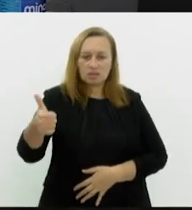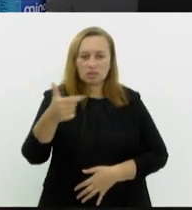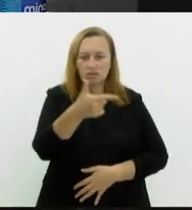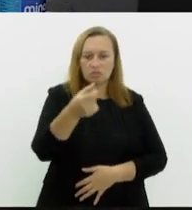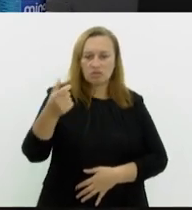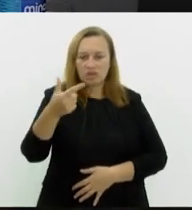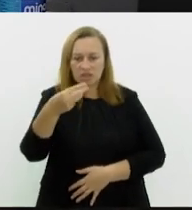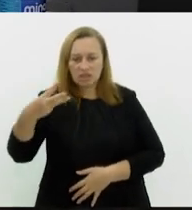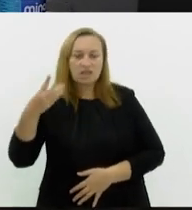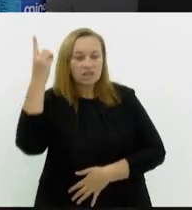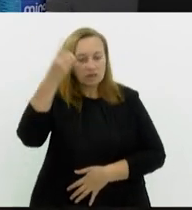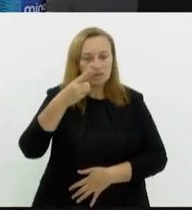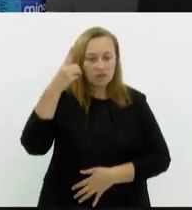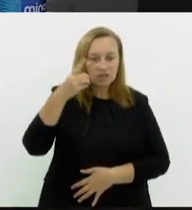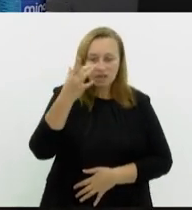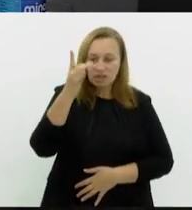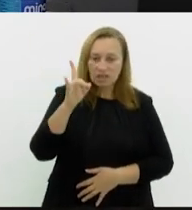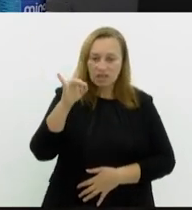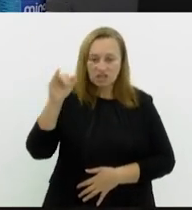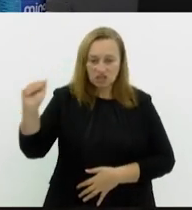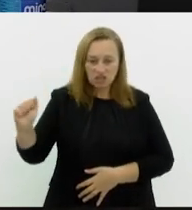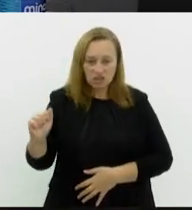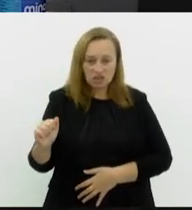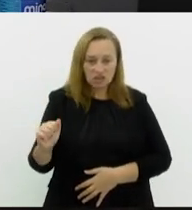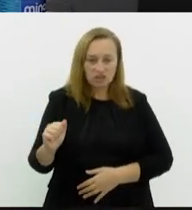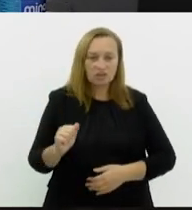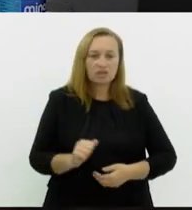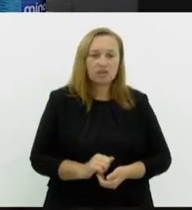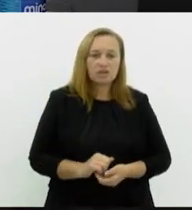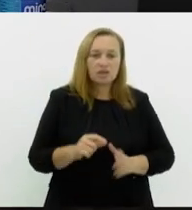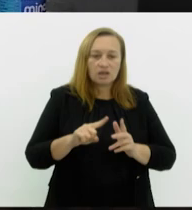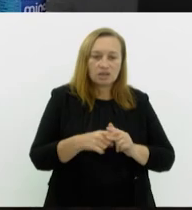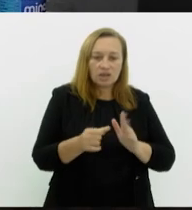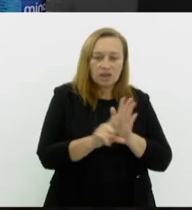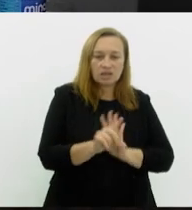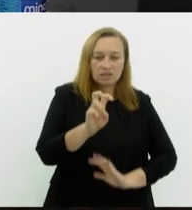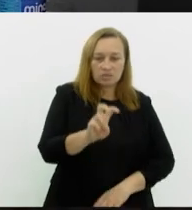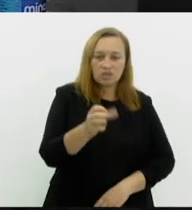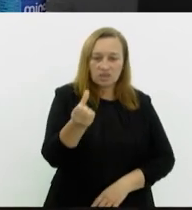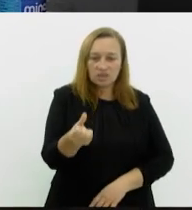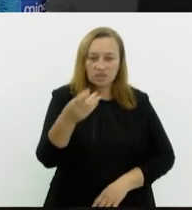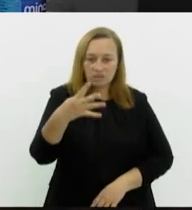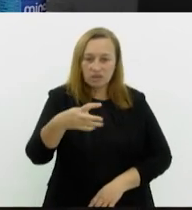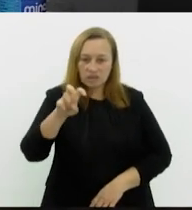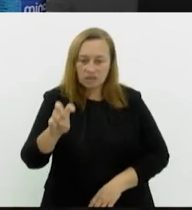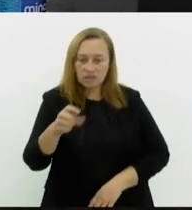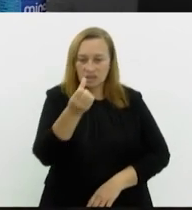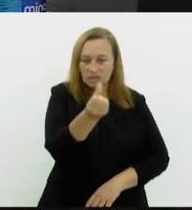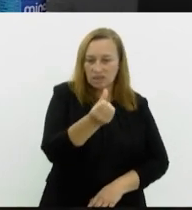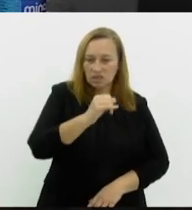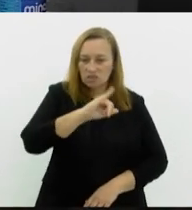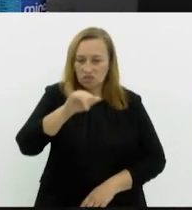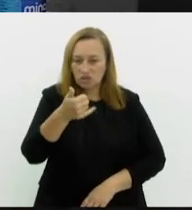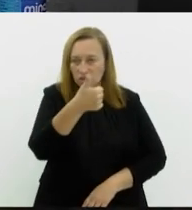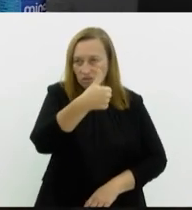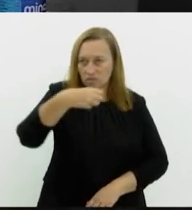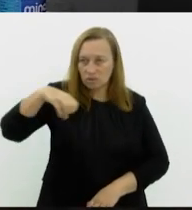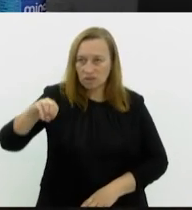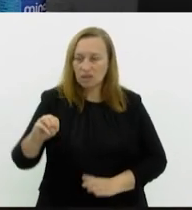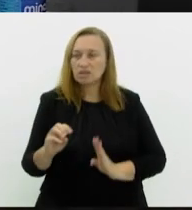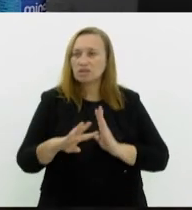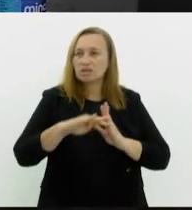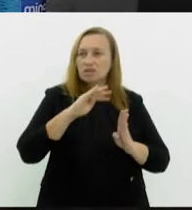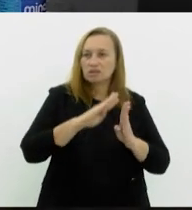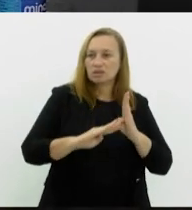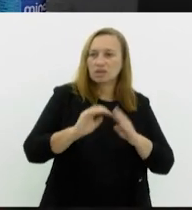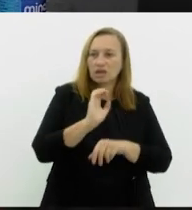1971/2023, de autoria da deputada Índia Melau, que altera a lei 5.645, de 6 de janeiro de 2010,